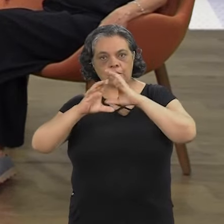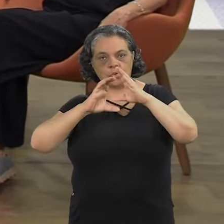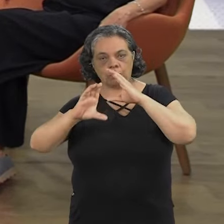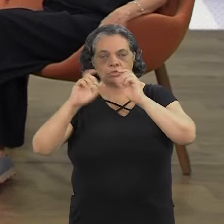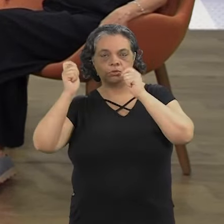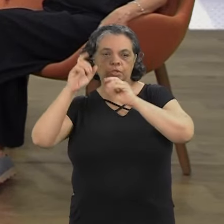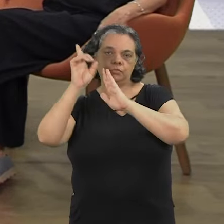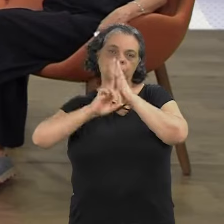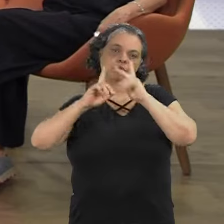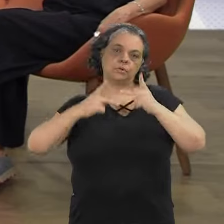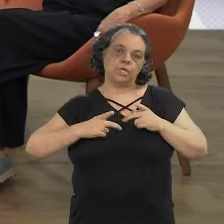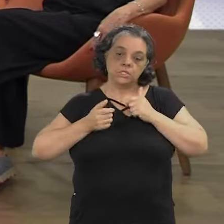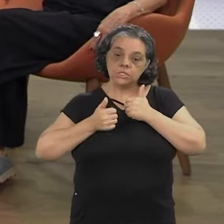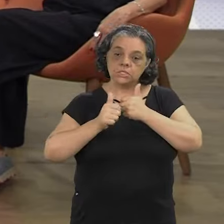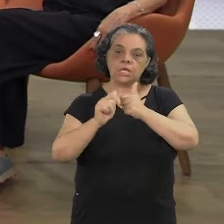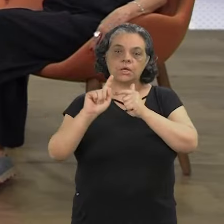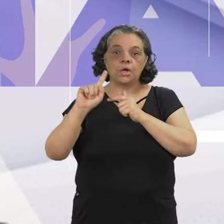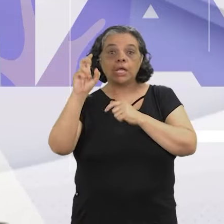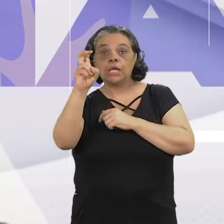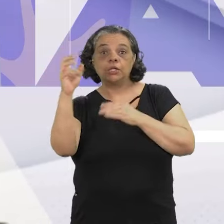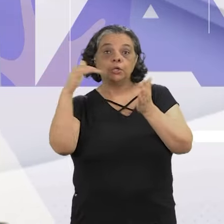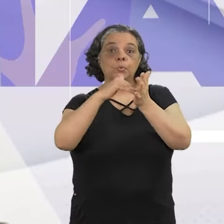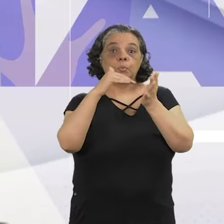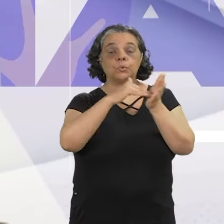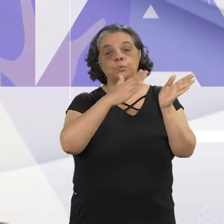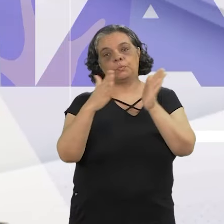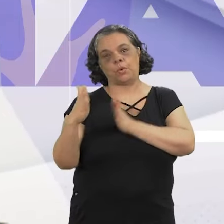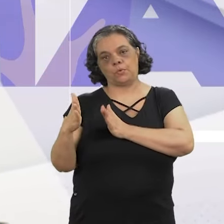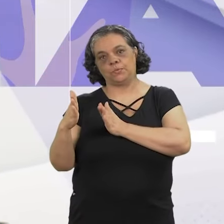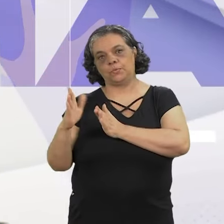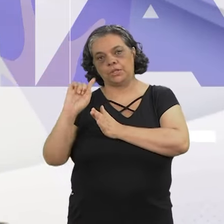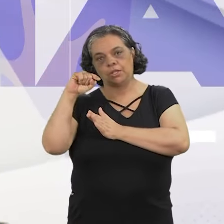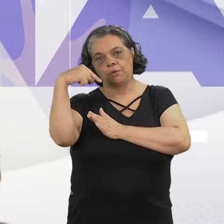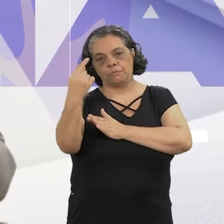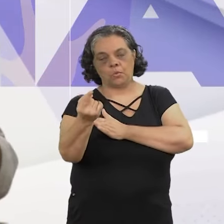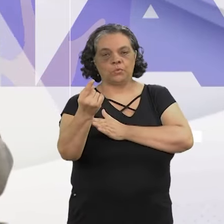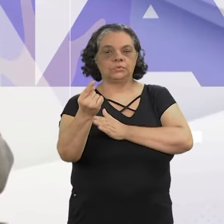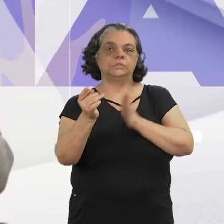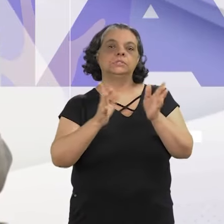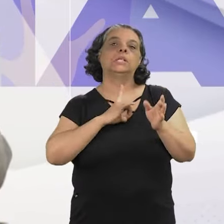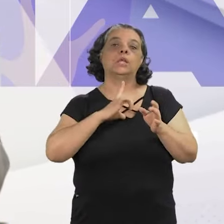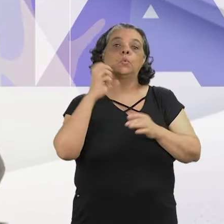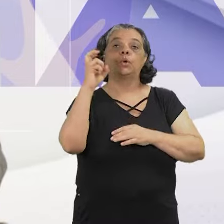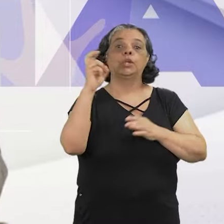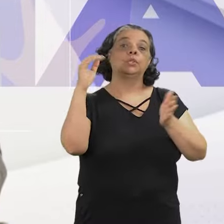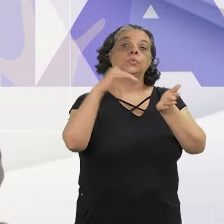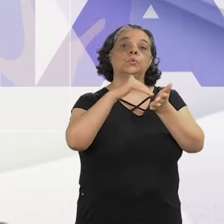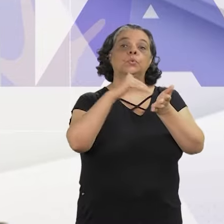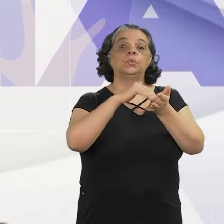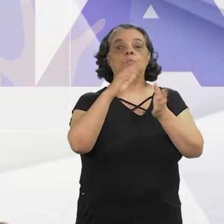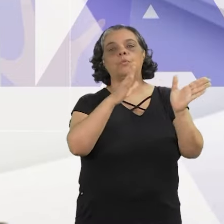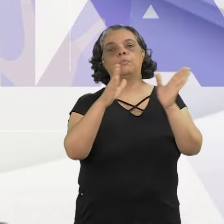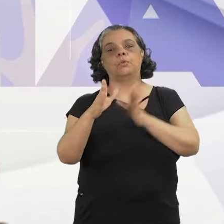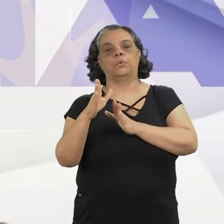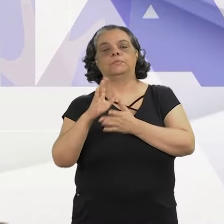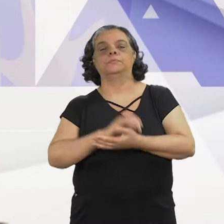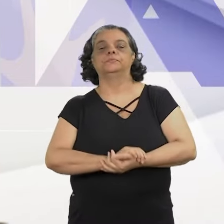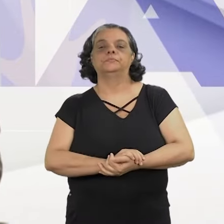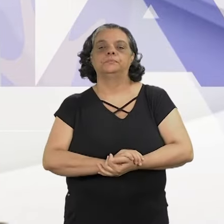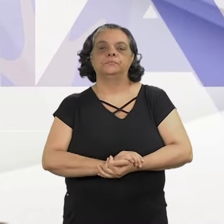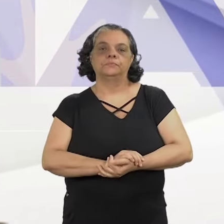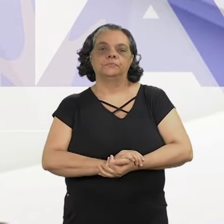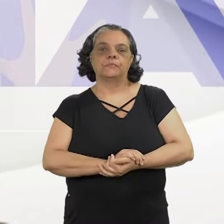e a comunicação sendo direito humano que a gente segue para o nosso quinto e último bloco depois do intervalo tem o quinto e último bloco desta edição